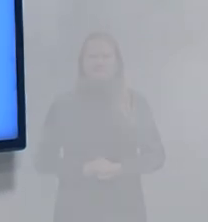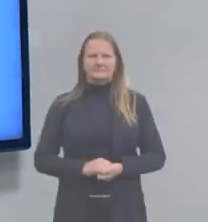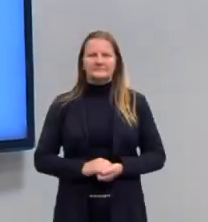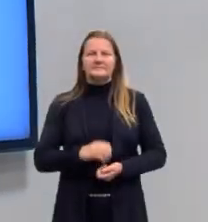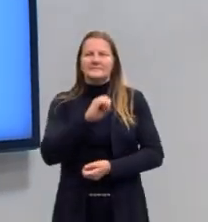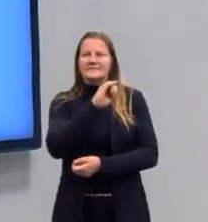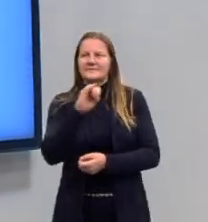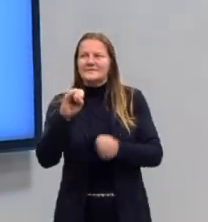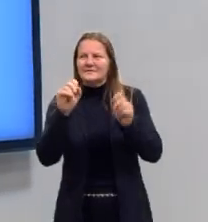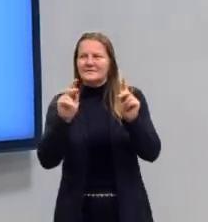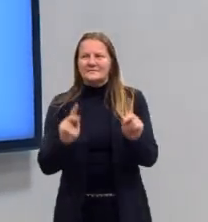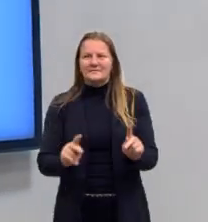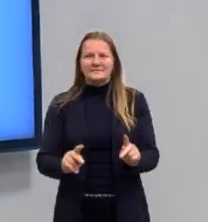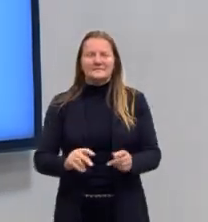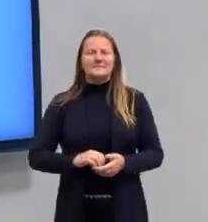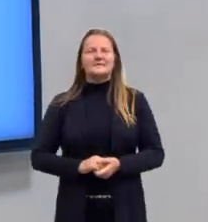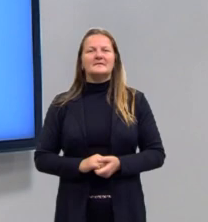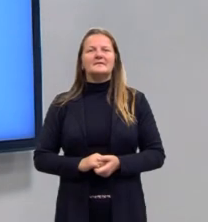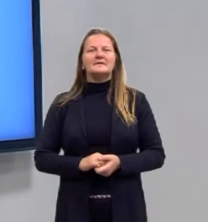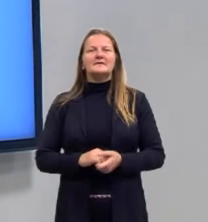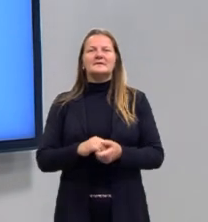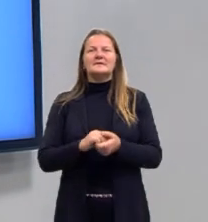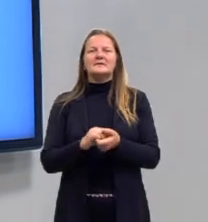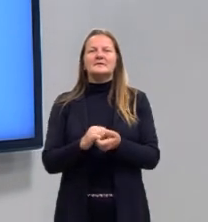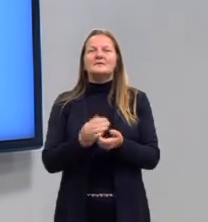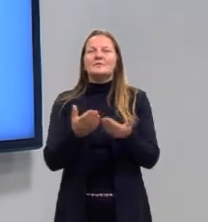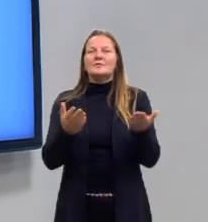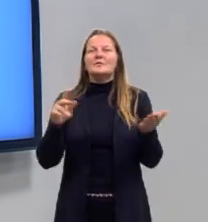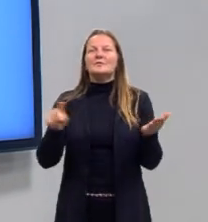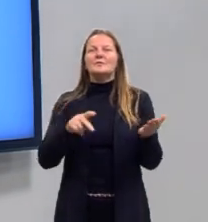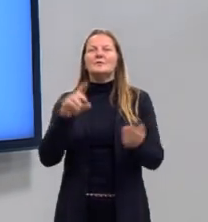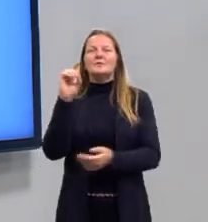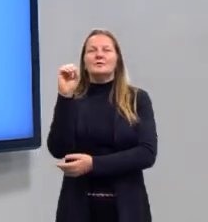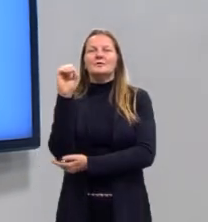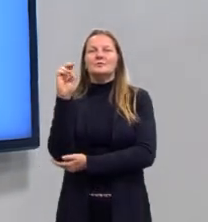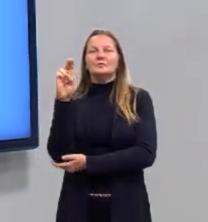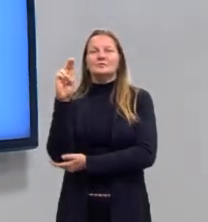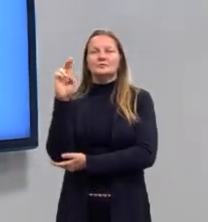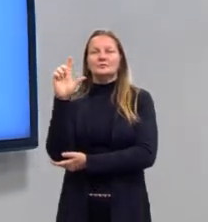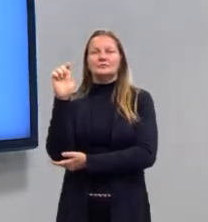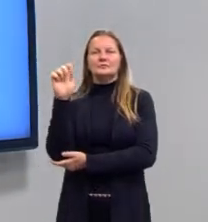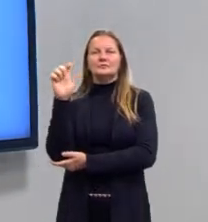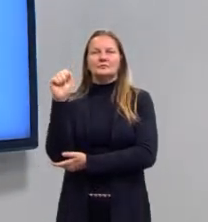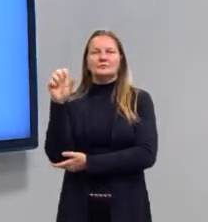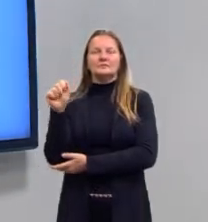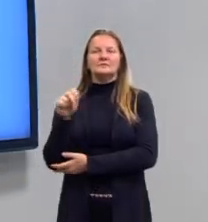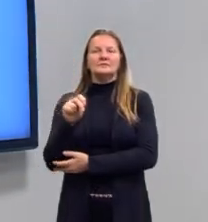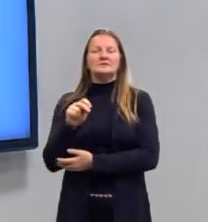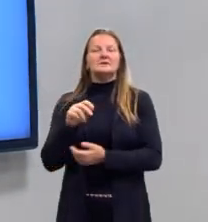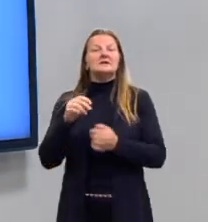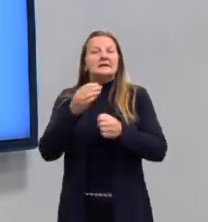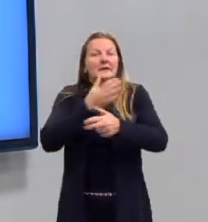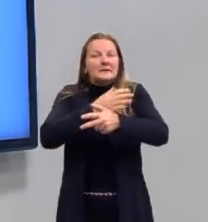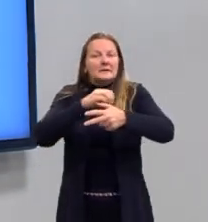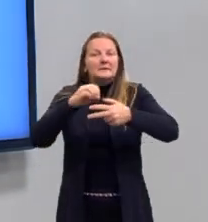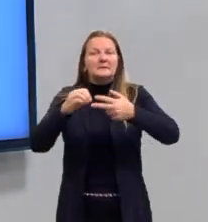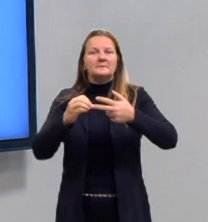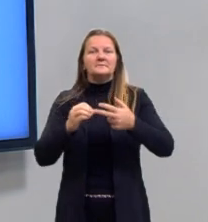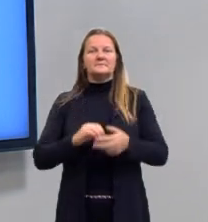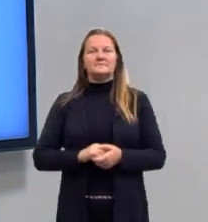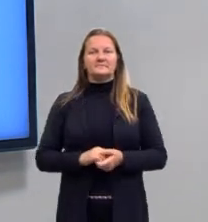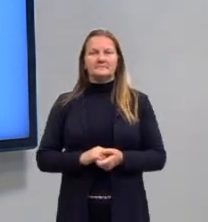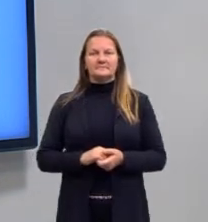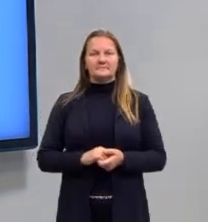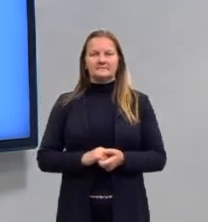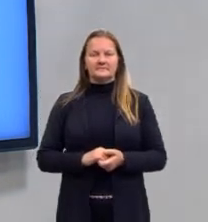Olá meninos e meninas tudo bom gurizada o professor Douglas o professor de geografia do nosso projeto pré-enem certo